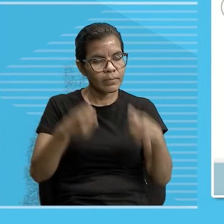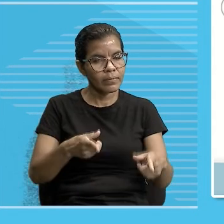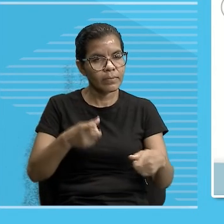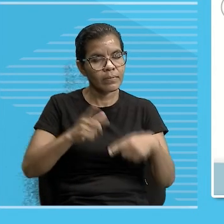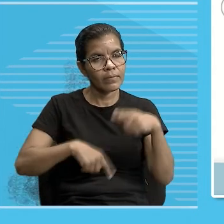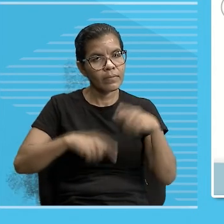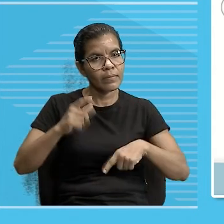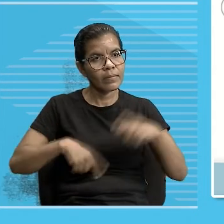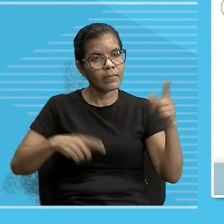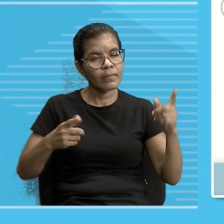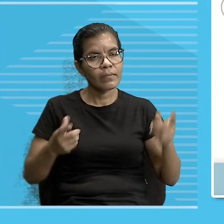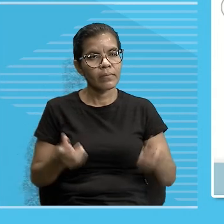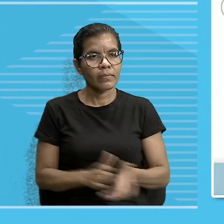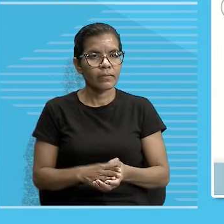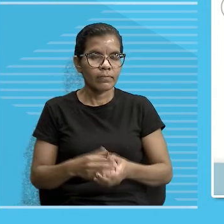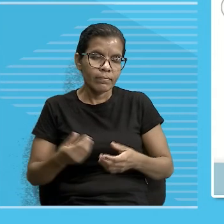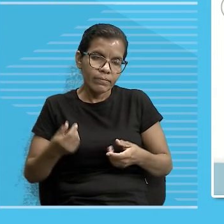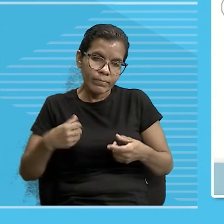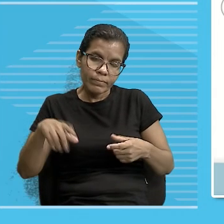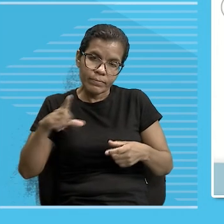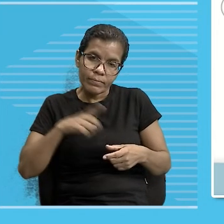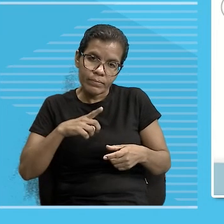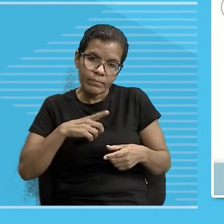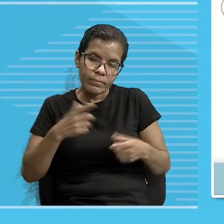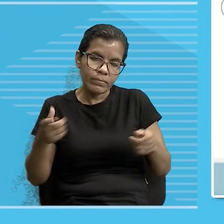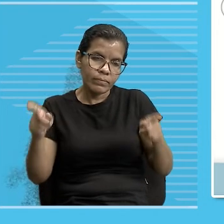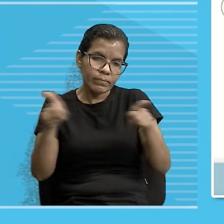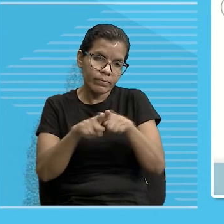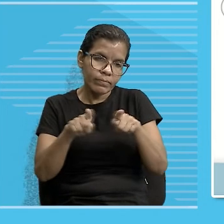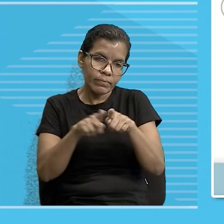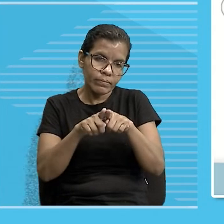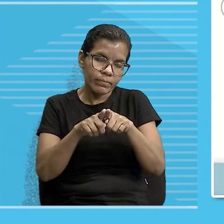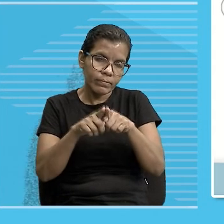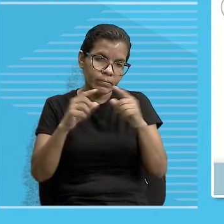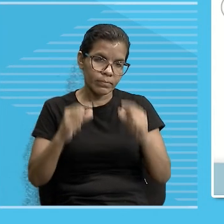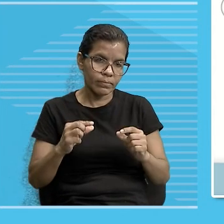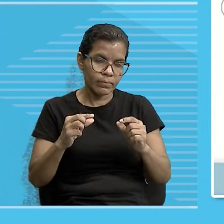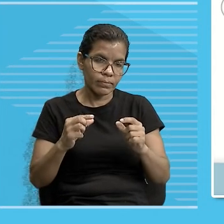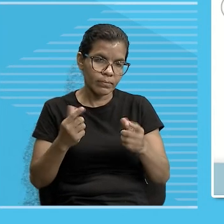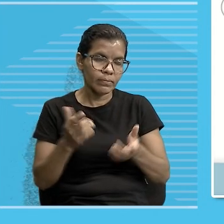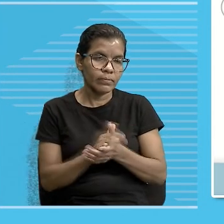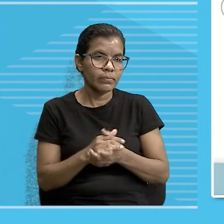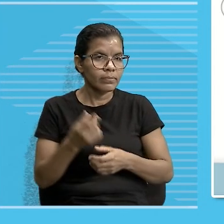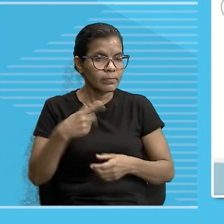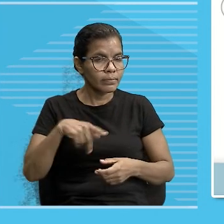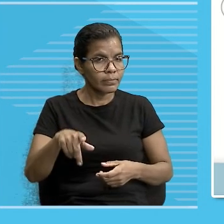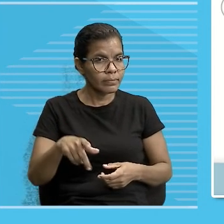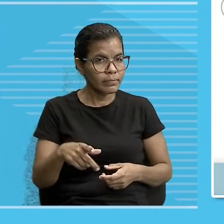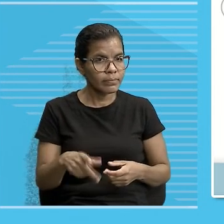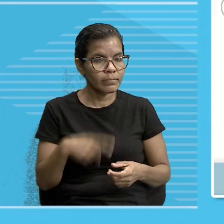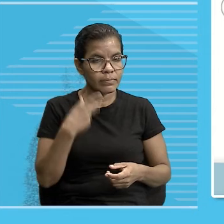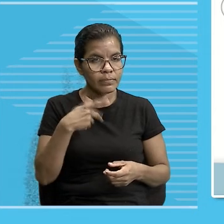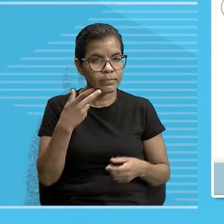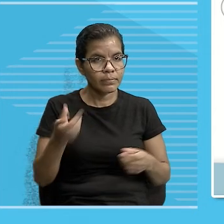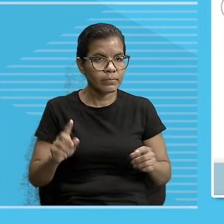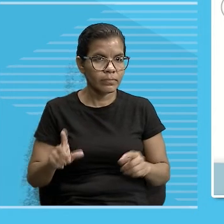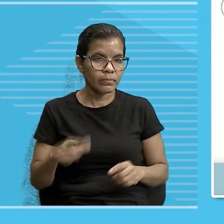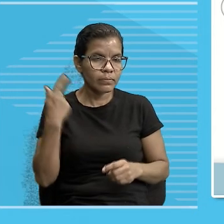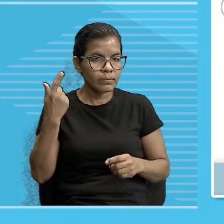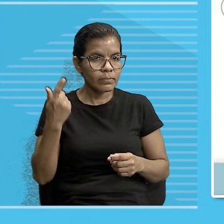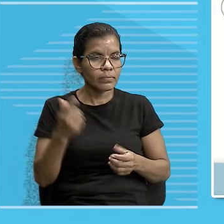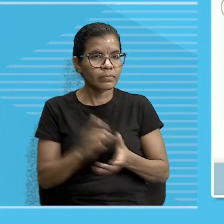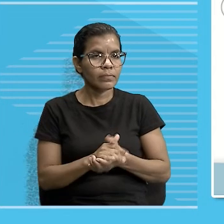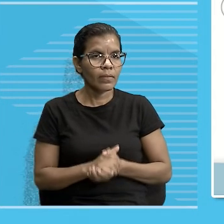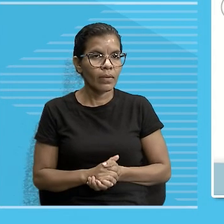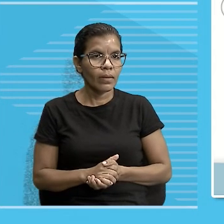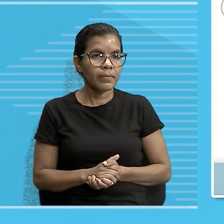substância, também seria pequena. E ele disse o seguinte,